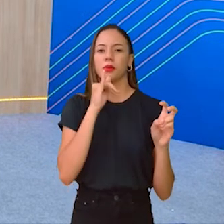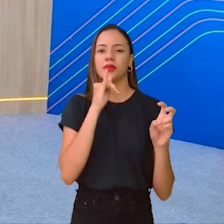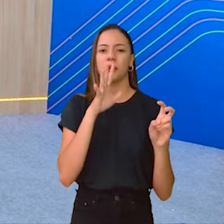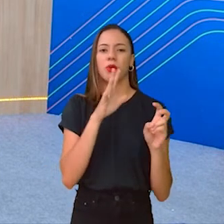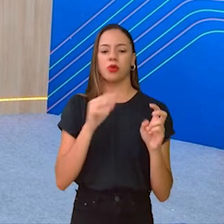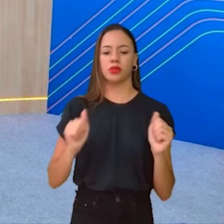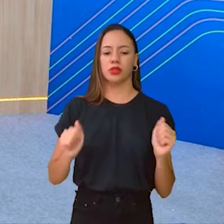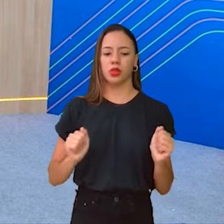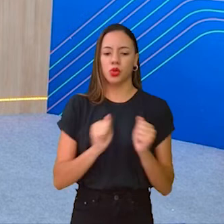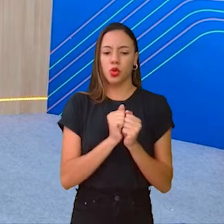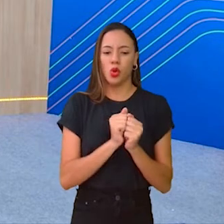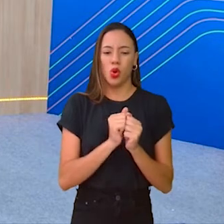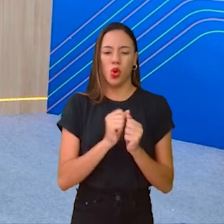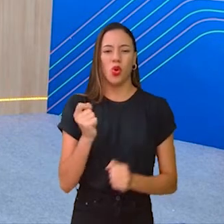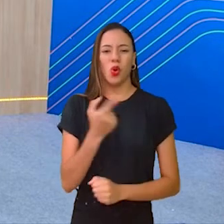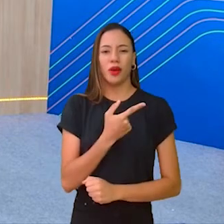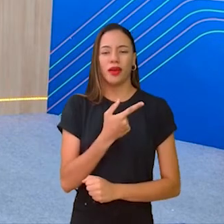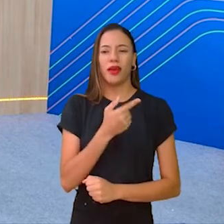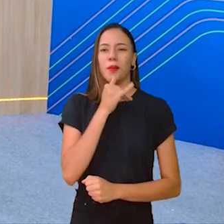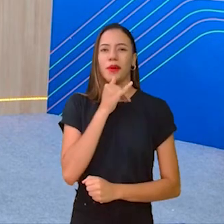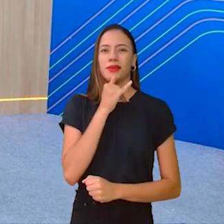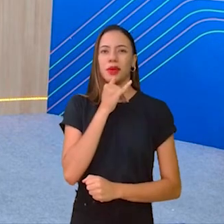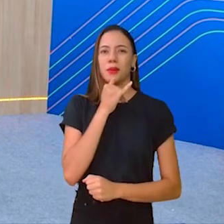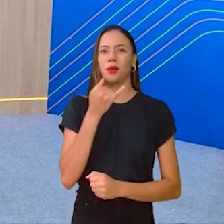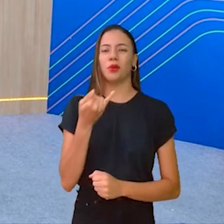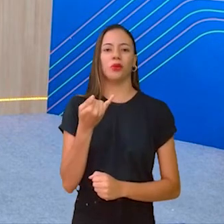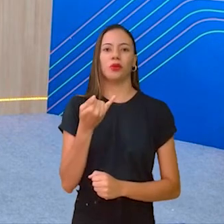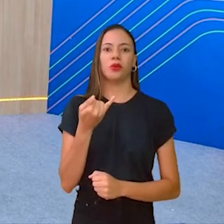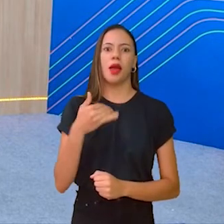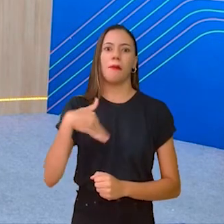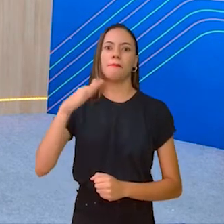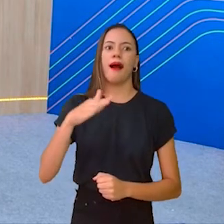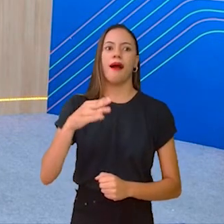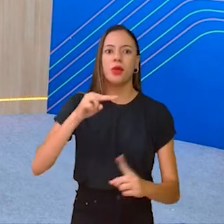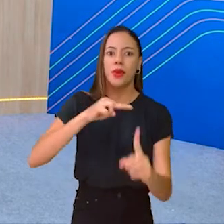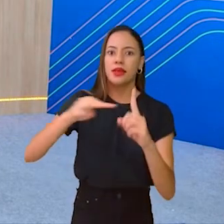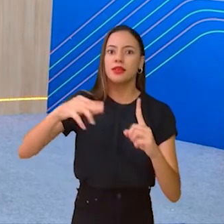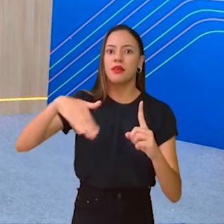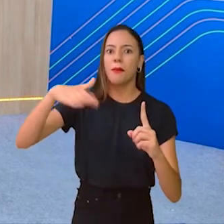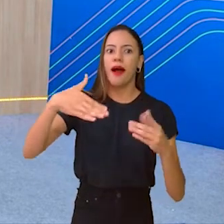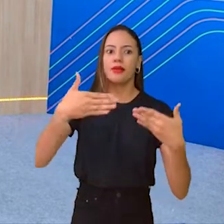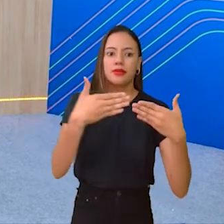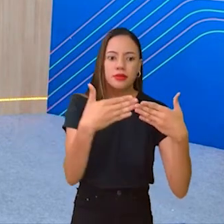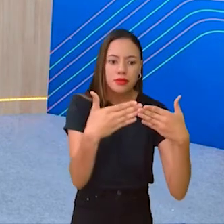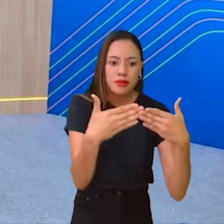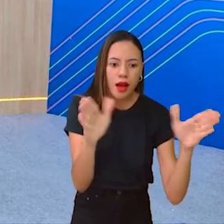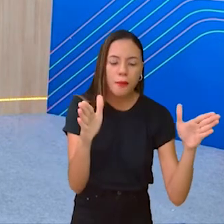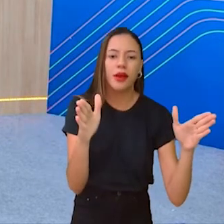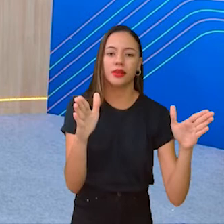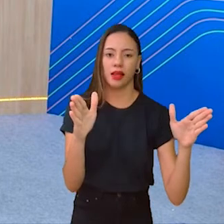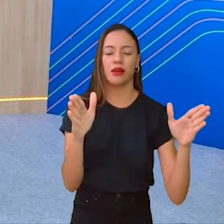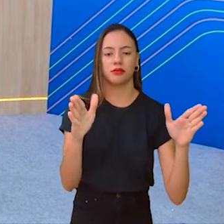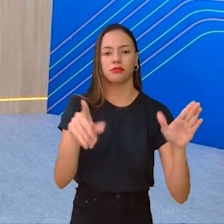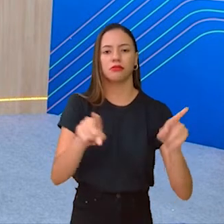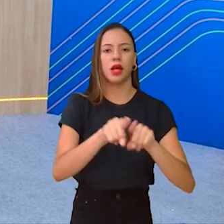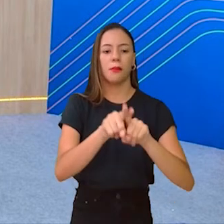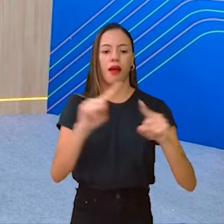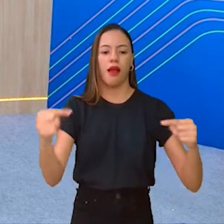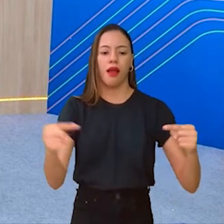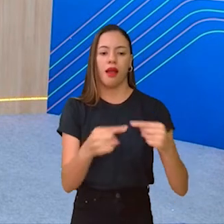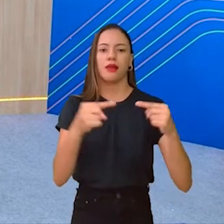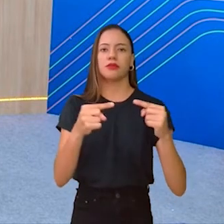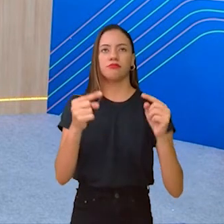arrumar uma forma de se sustentar. Sim. Né? É muito mais amplo do que isso, é uma forma de se reconhecer, né? E de